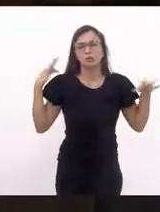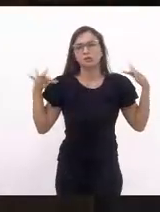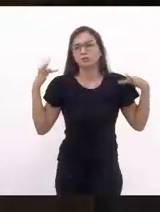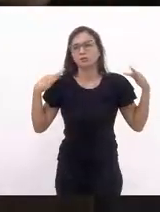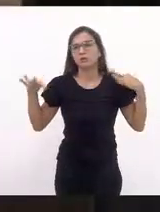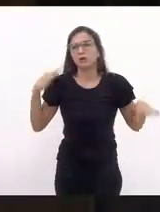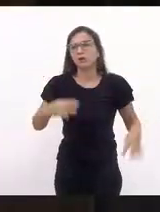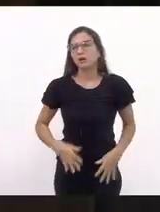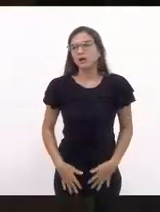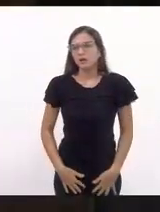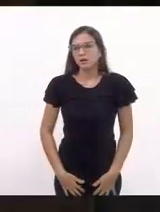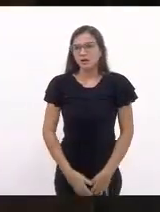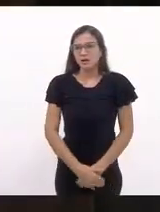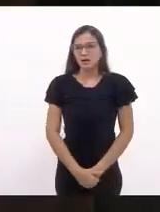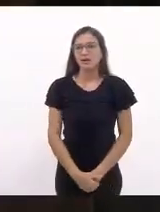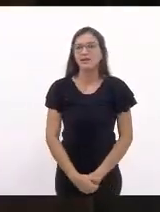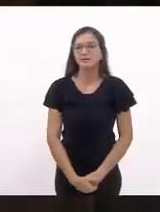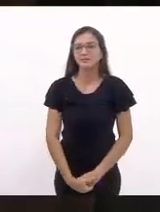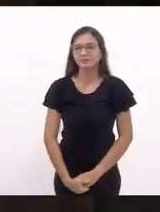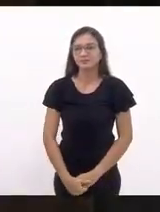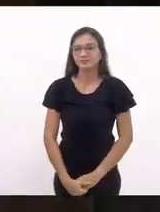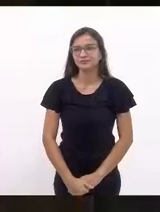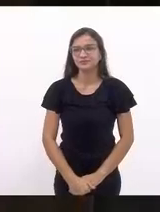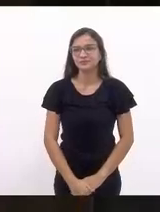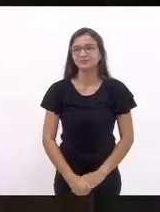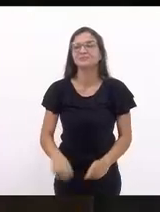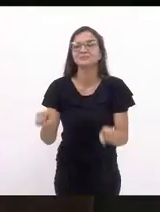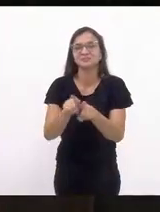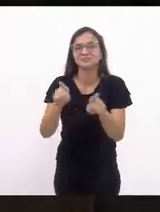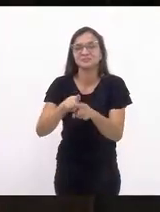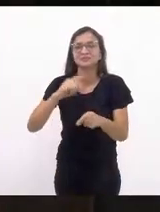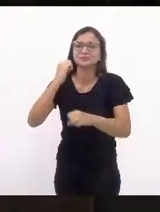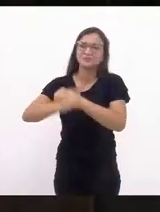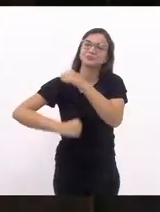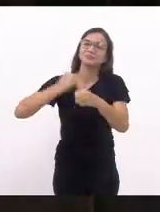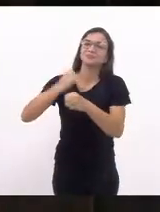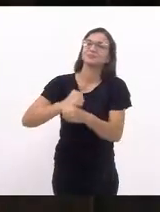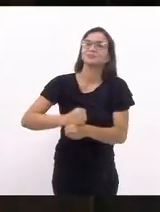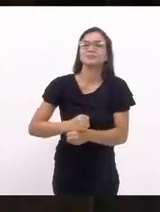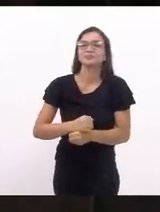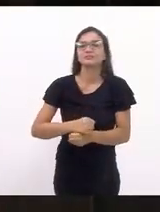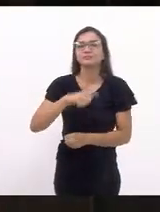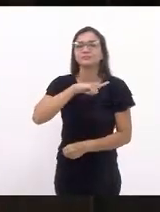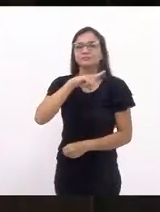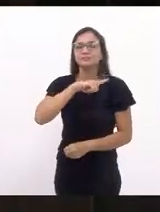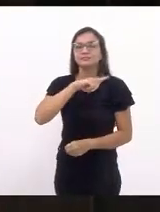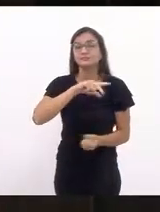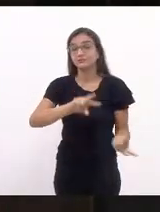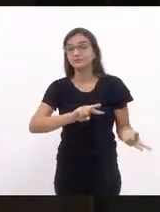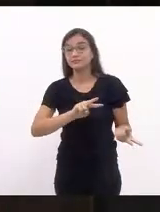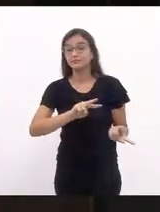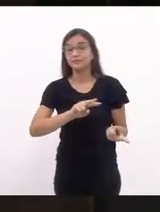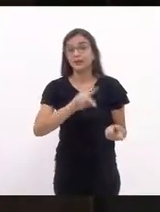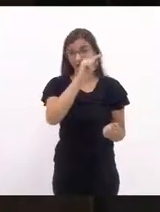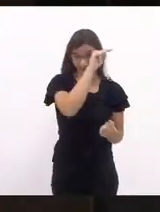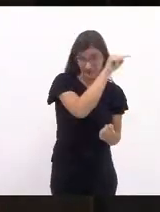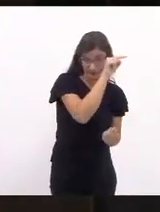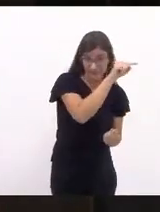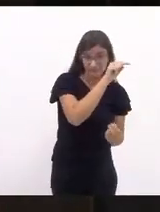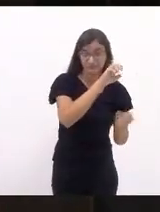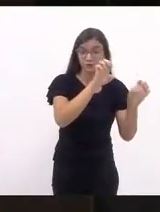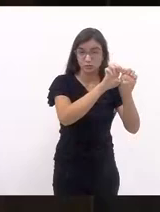E durante o ano também foram realizados foi realizada a transferência de toda a estrutura